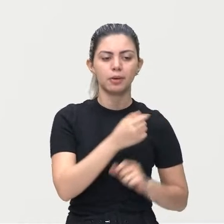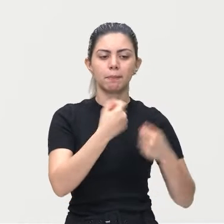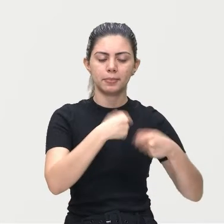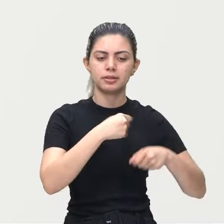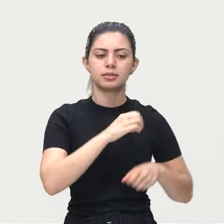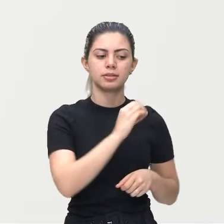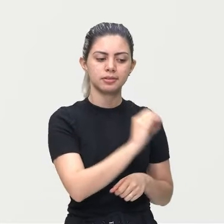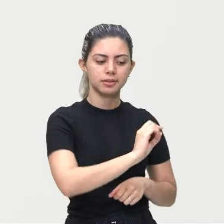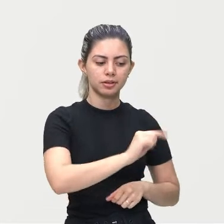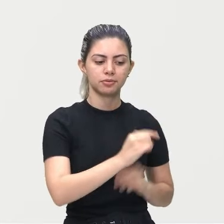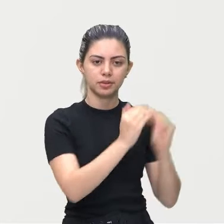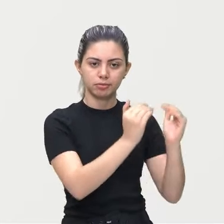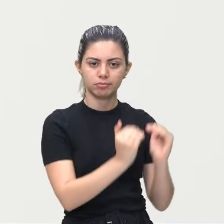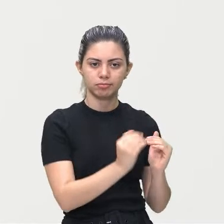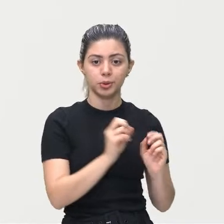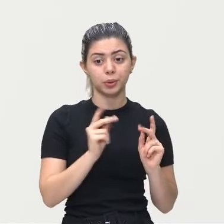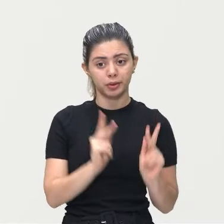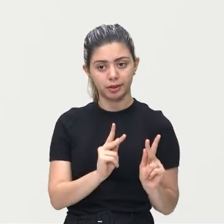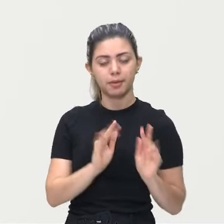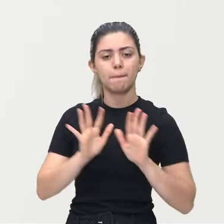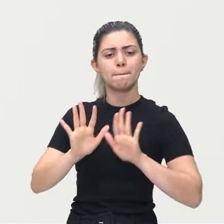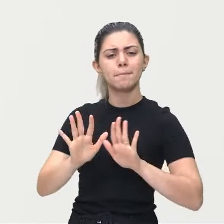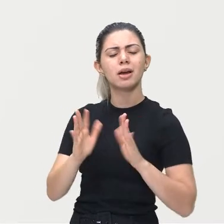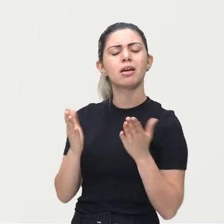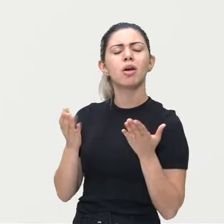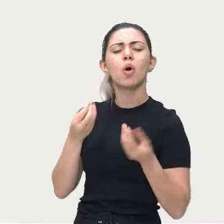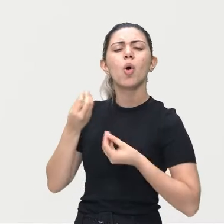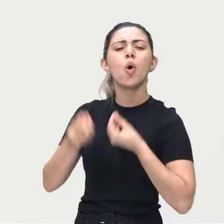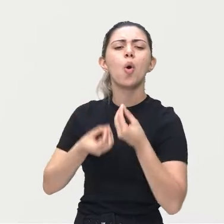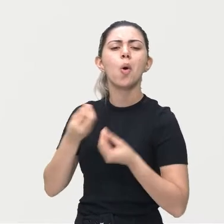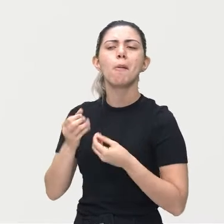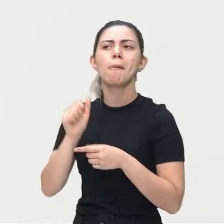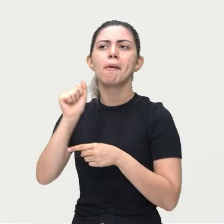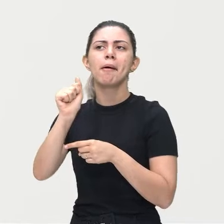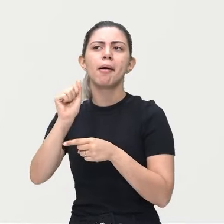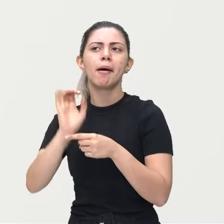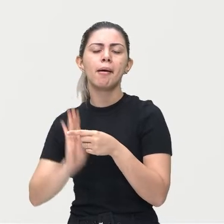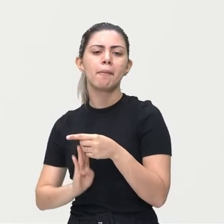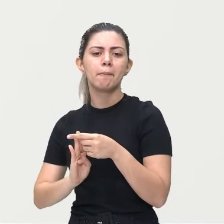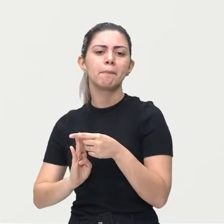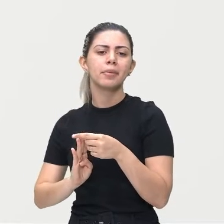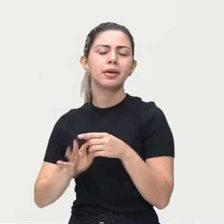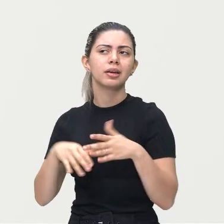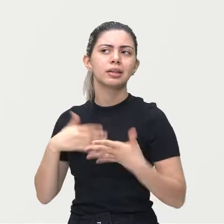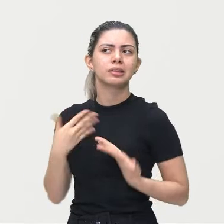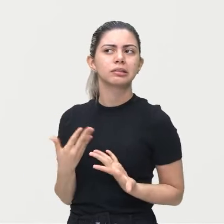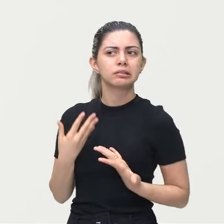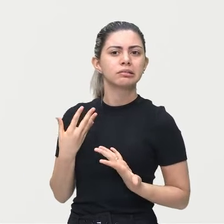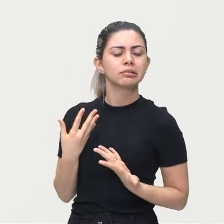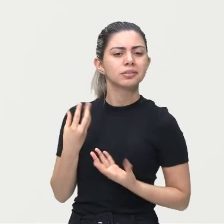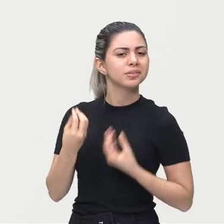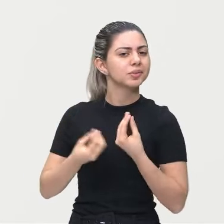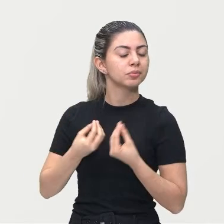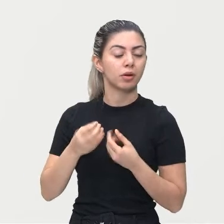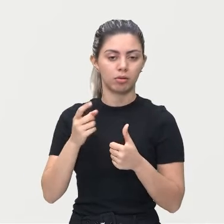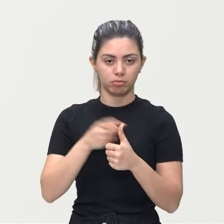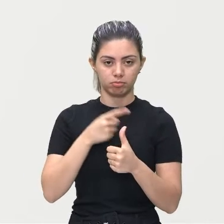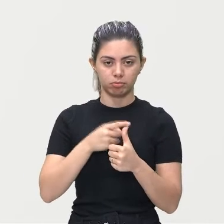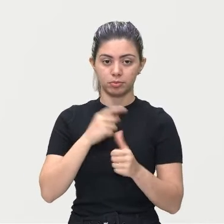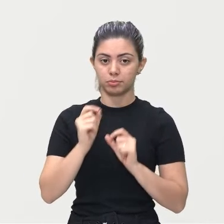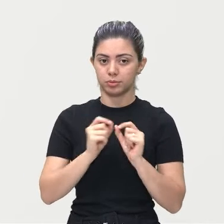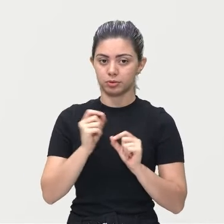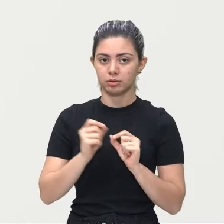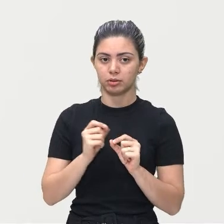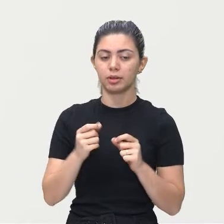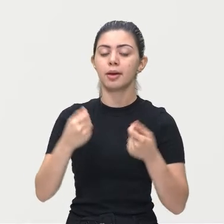embaixo de vírgula. Ok. E agora quando ele está na forma A sobre B, que é um sobre o outro? Primeiro ponto,